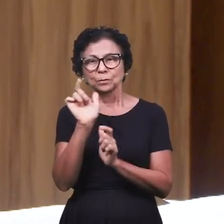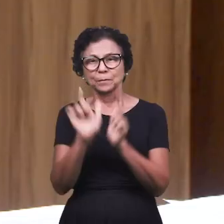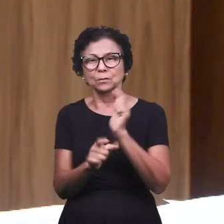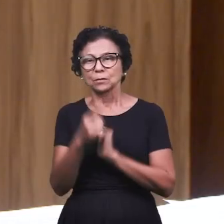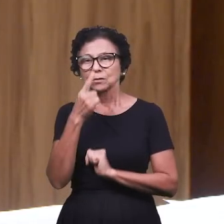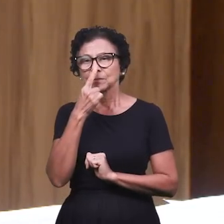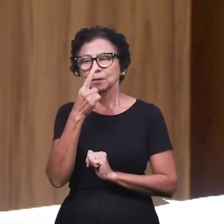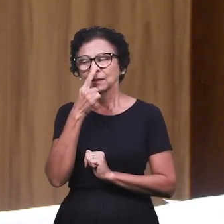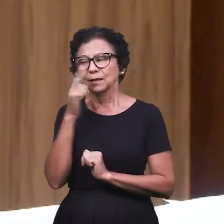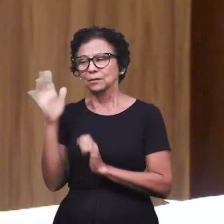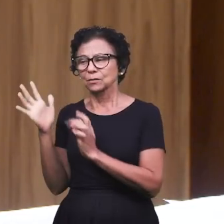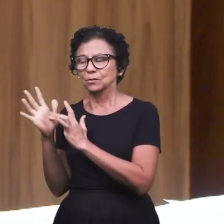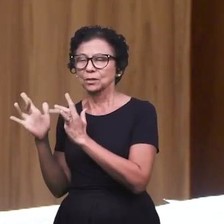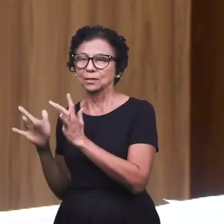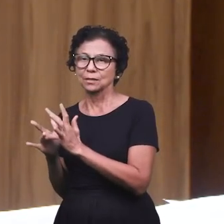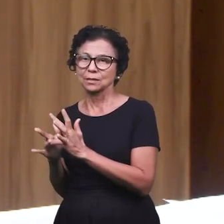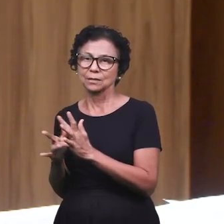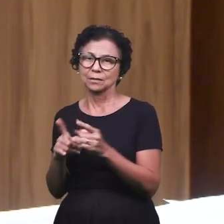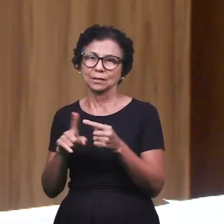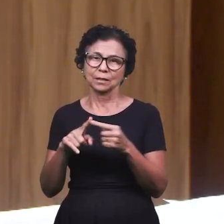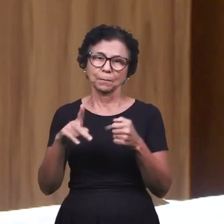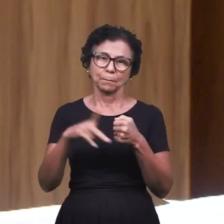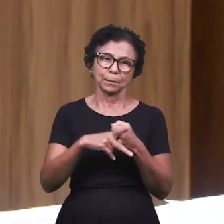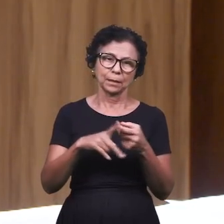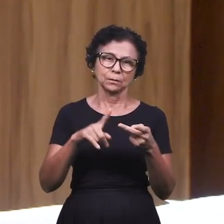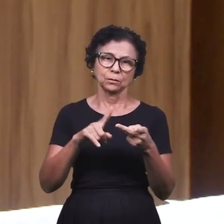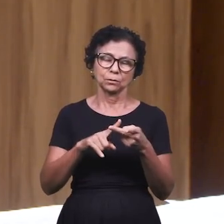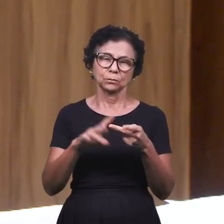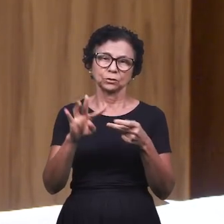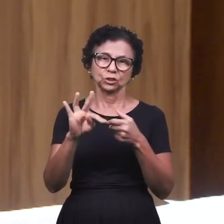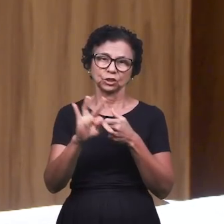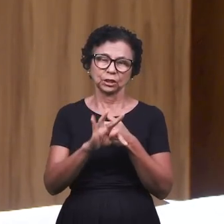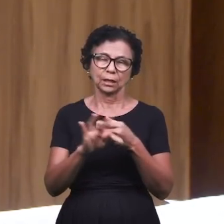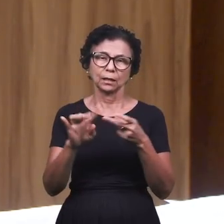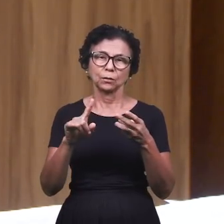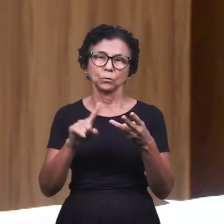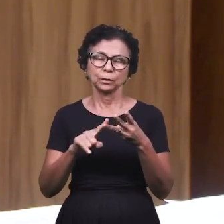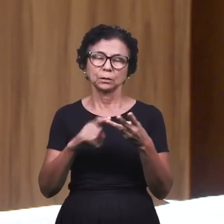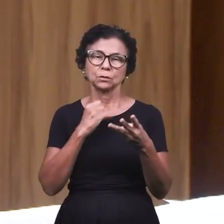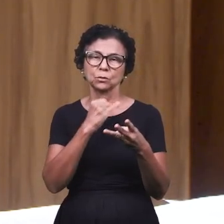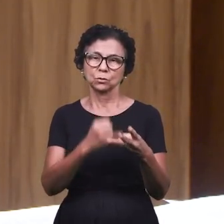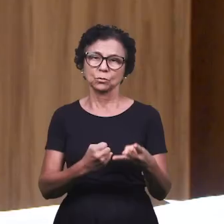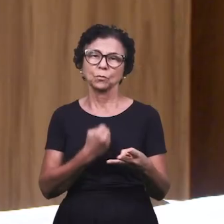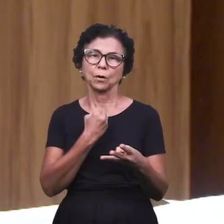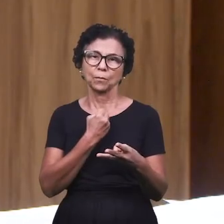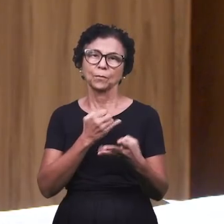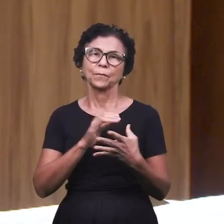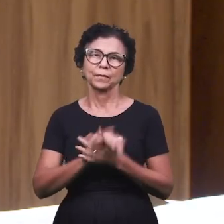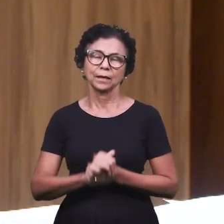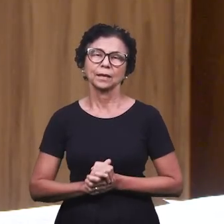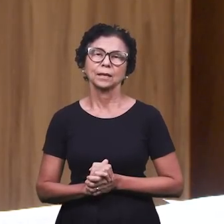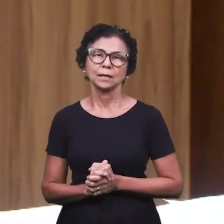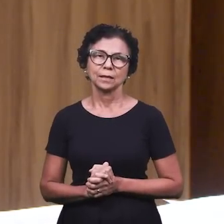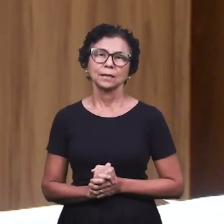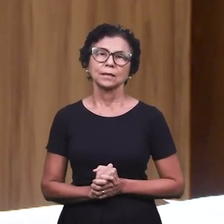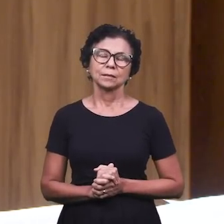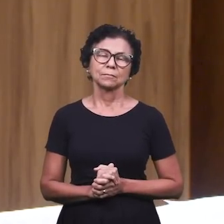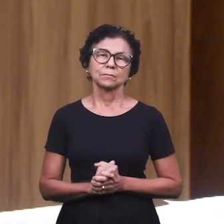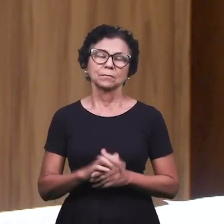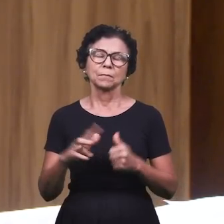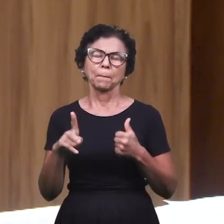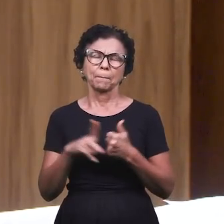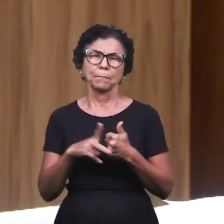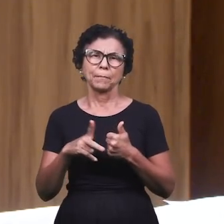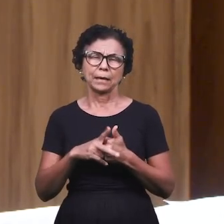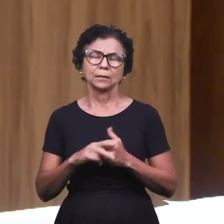Tiago, né? João. Agora, Pedro ele se destacou muito no colégio apostólico, né? Ele fazia parte do grupo